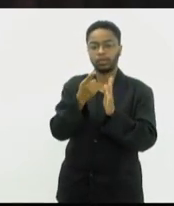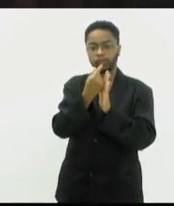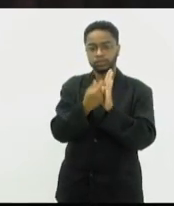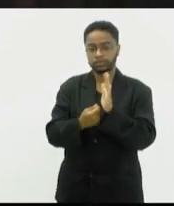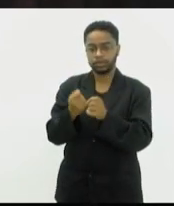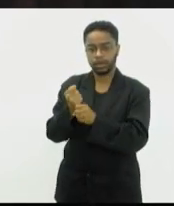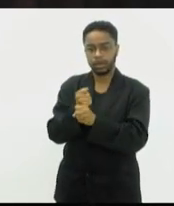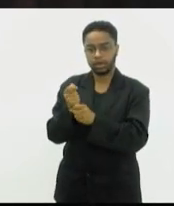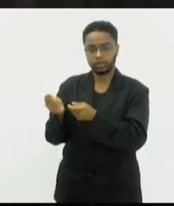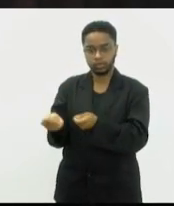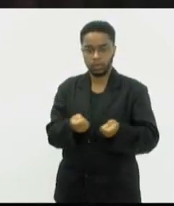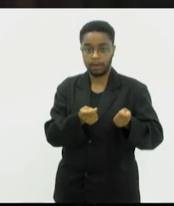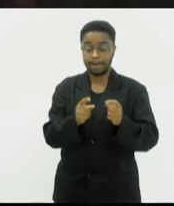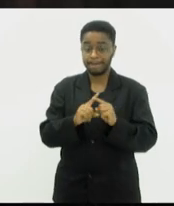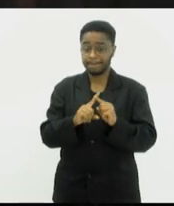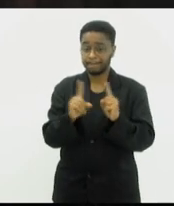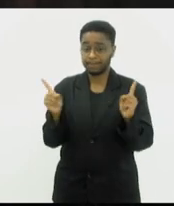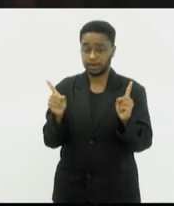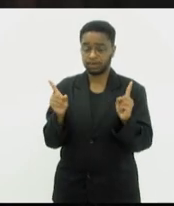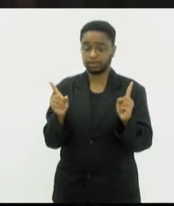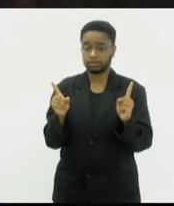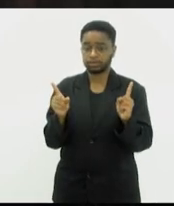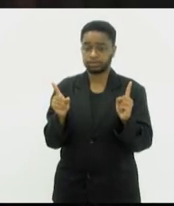com isso tudo,